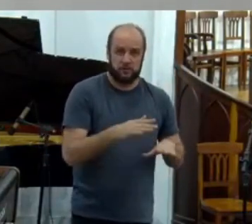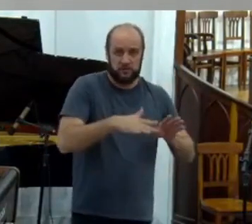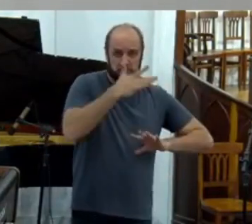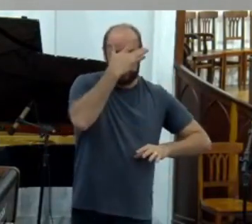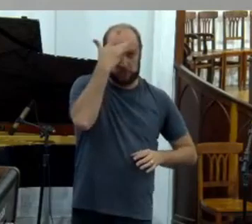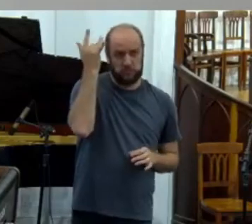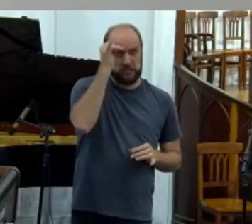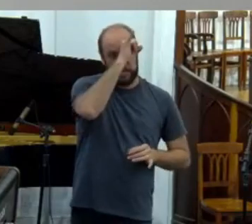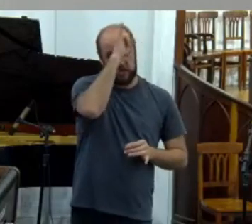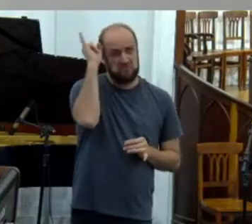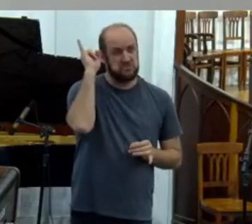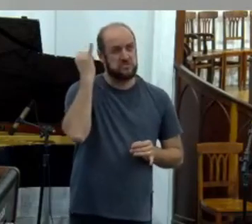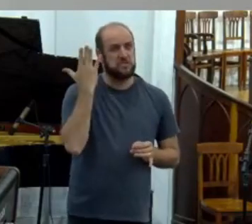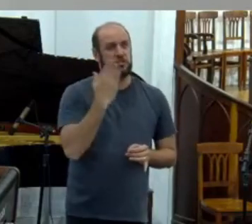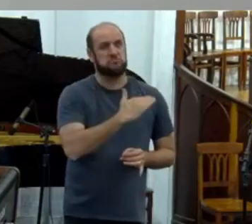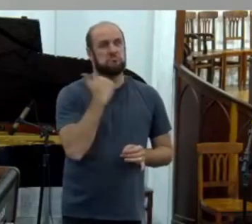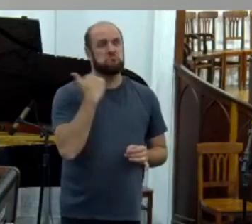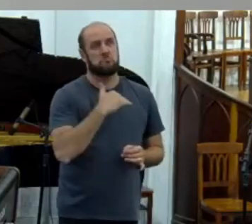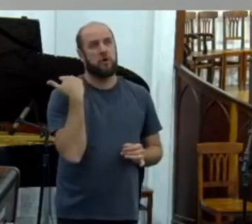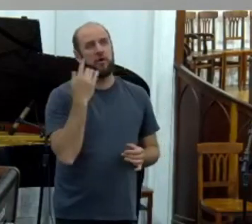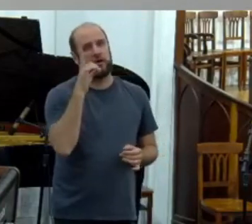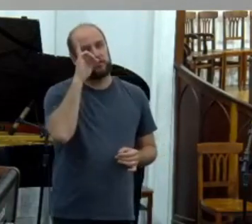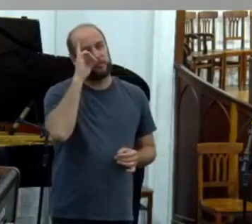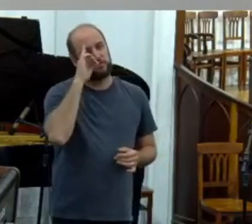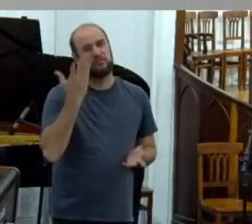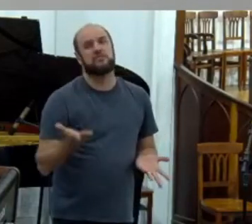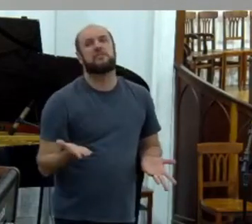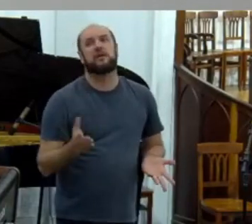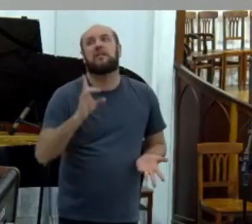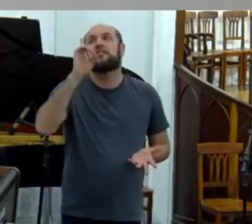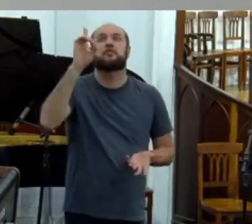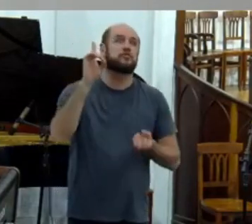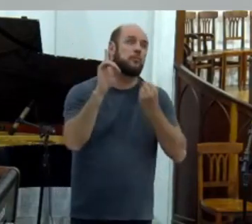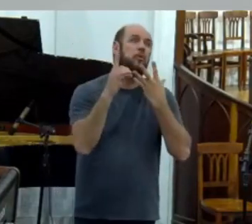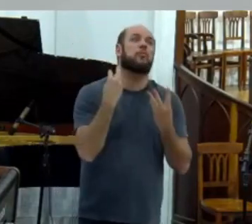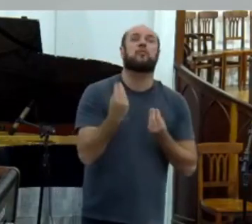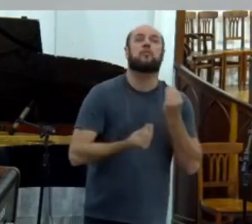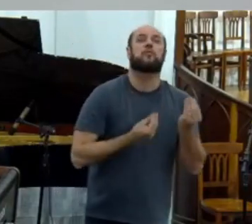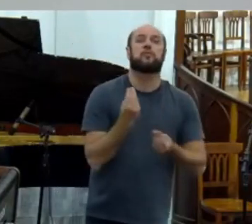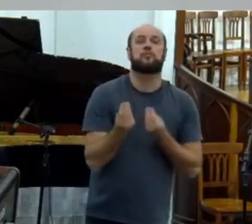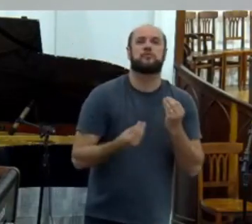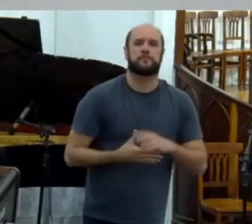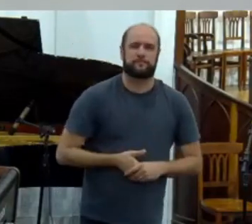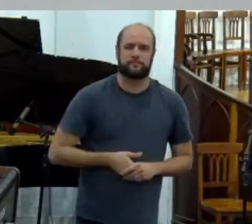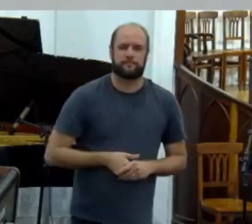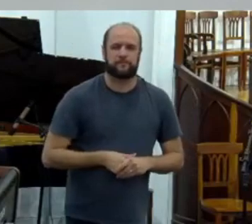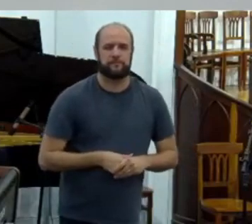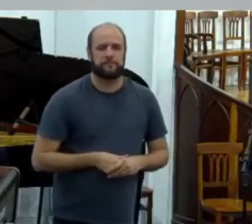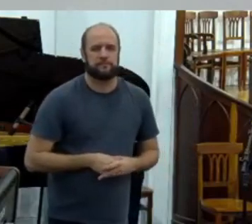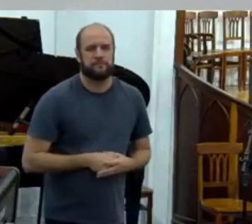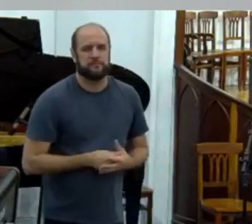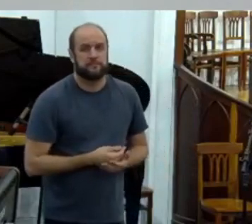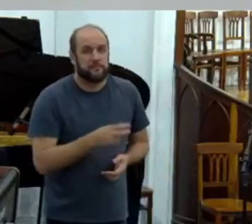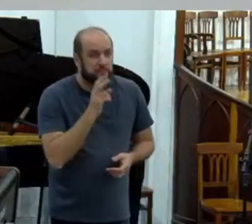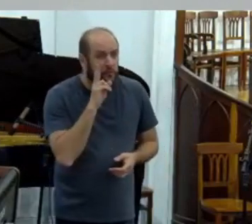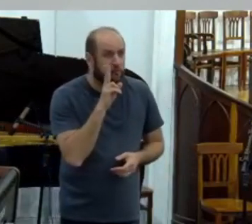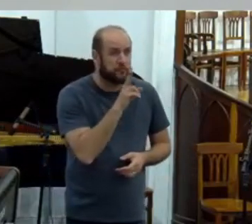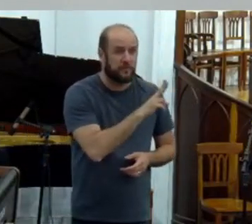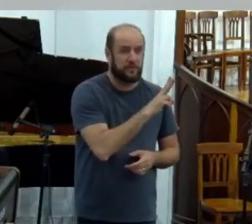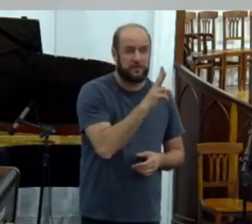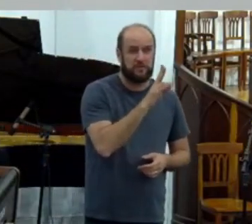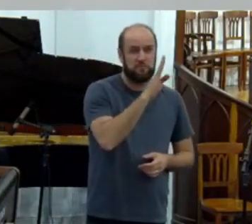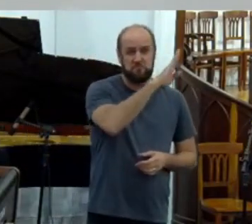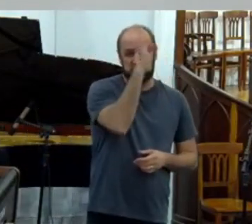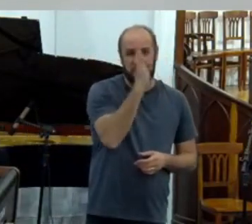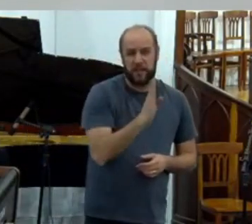inocentes morrem todo dia. E cadê esse Deus que é bom? A gente olha para os tribunais de nosso país e a